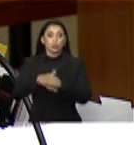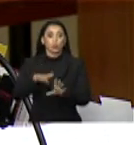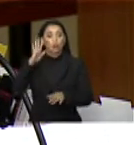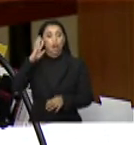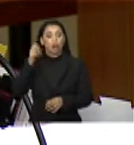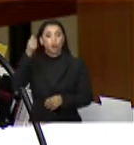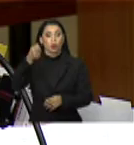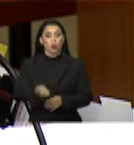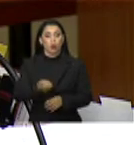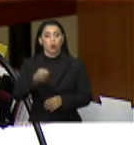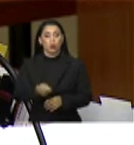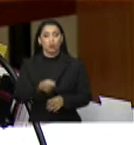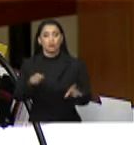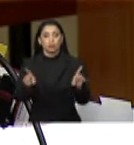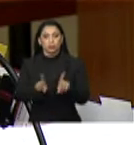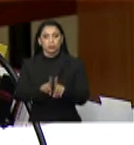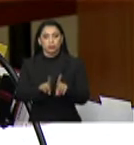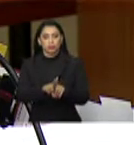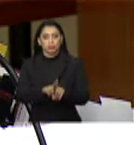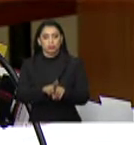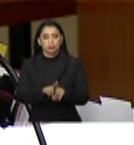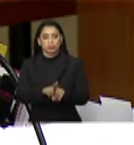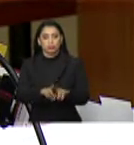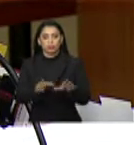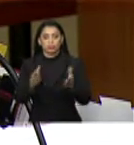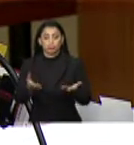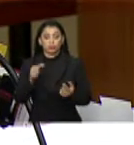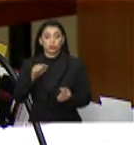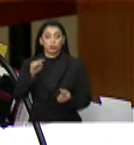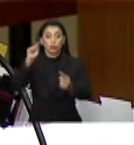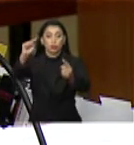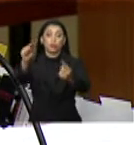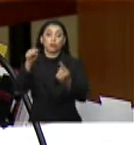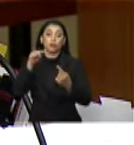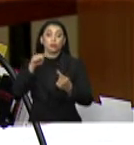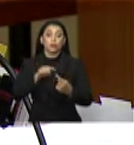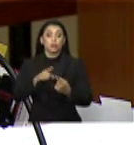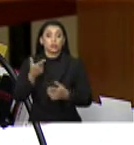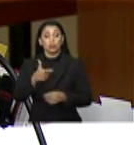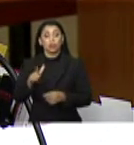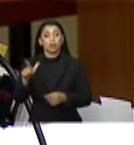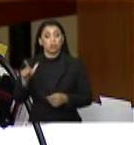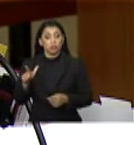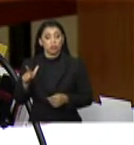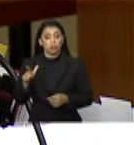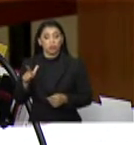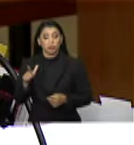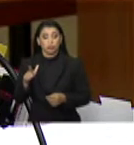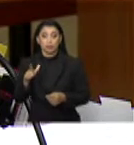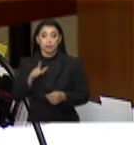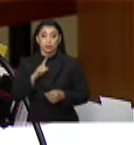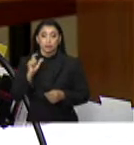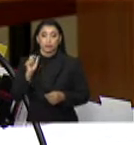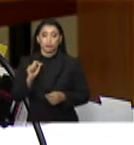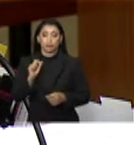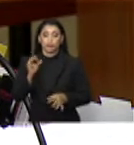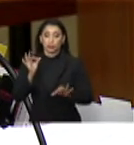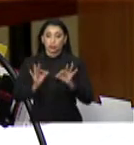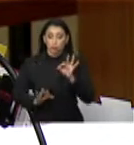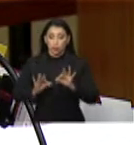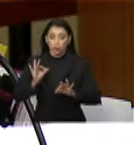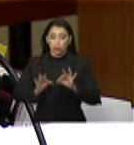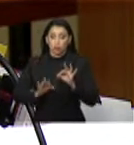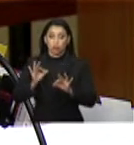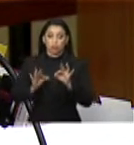também cita essa parte ou seja o da controversa é outro e o julgamento